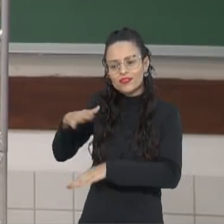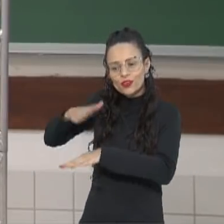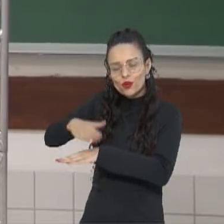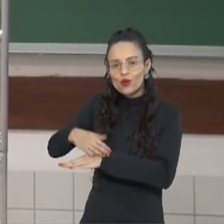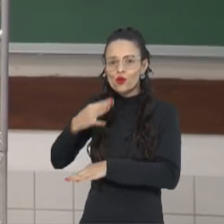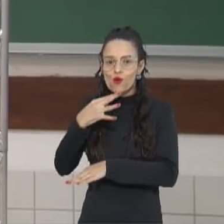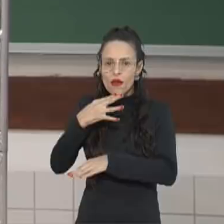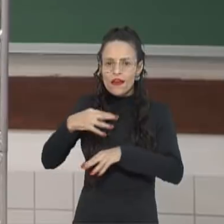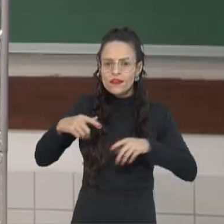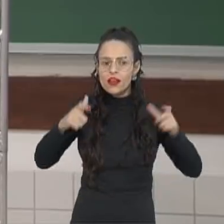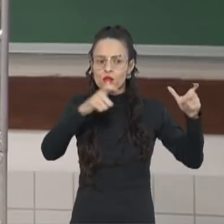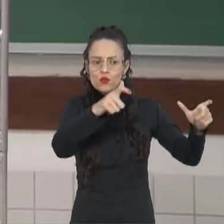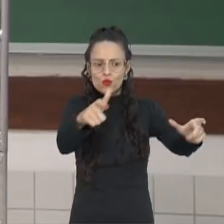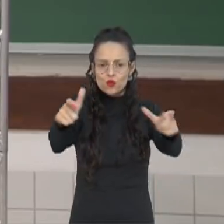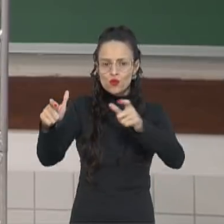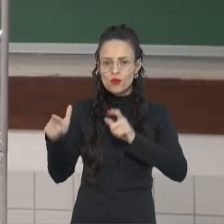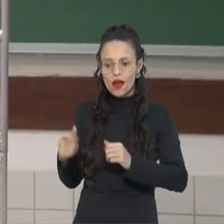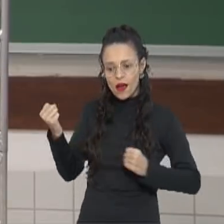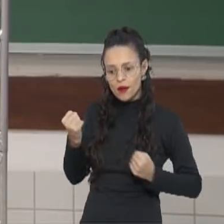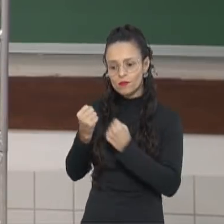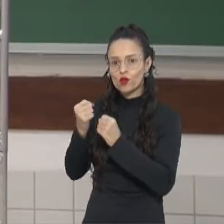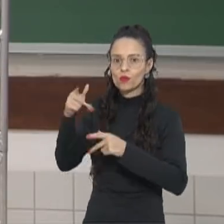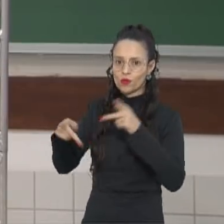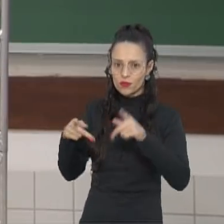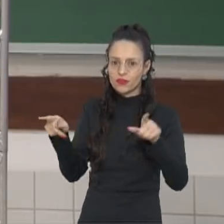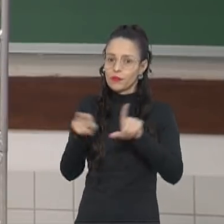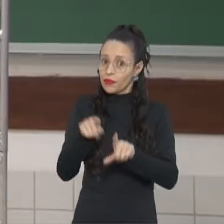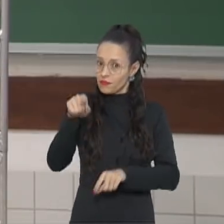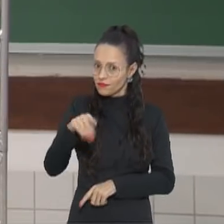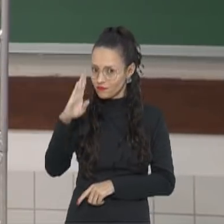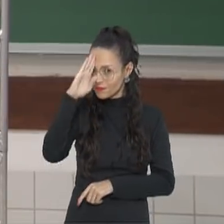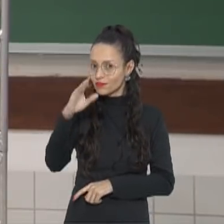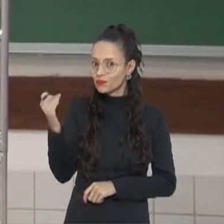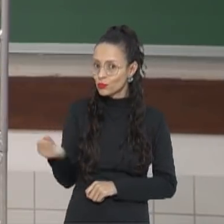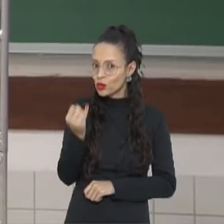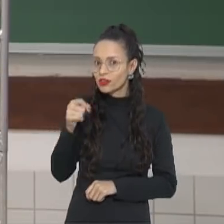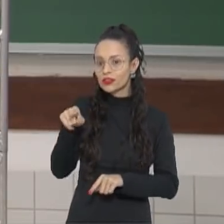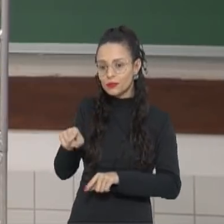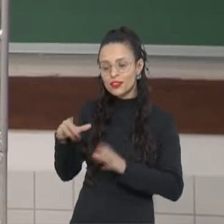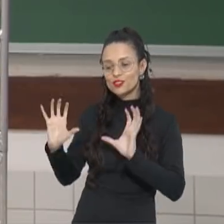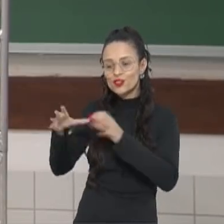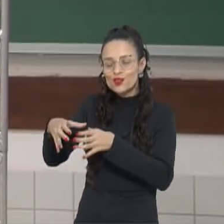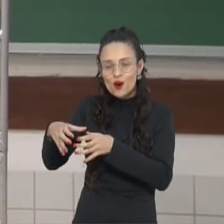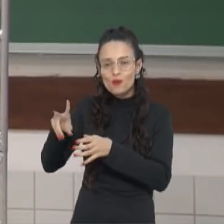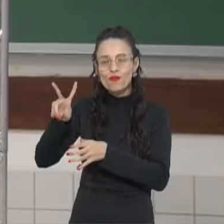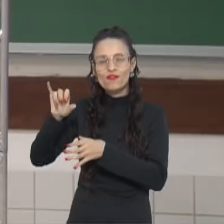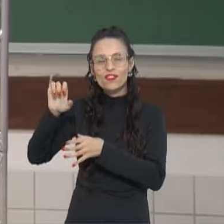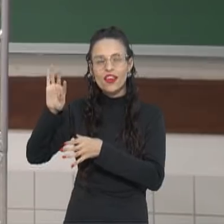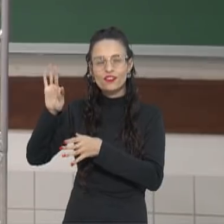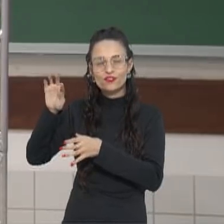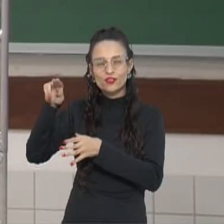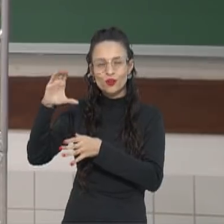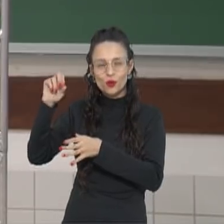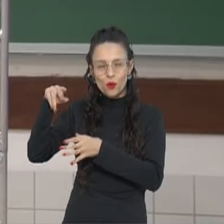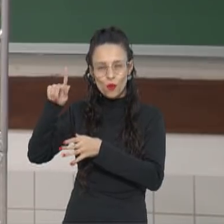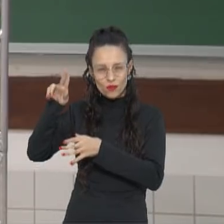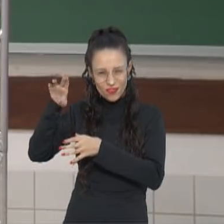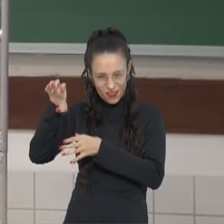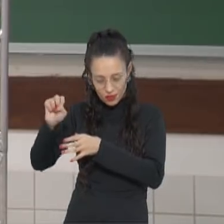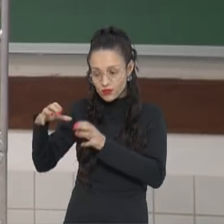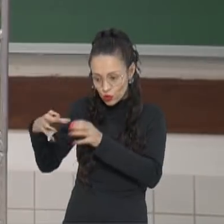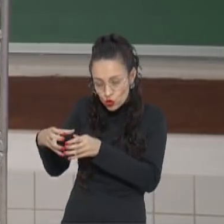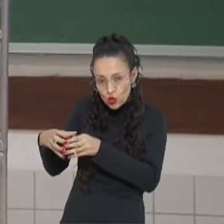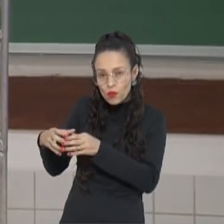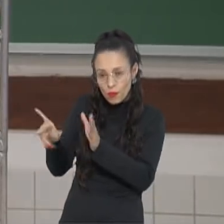ter o apoio da população, fundamental, então, para os Vietcongs, para esse grupo armado do Vietnã do